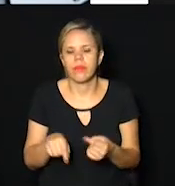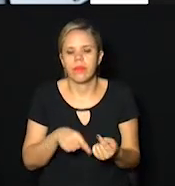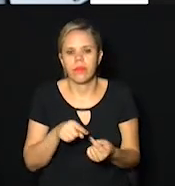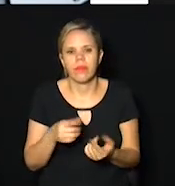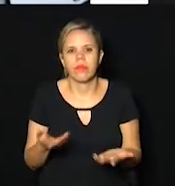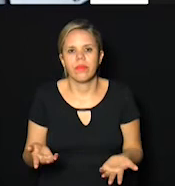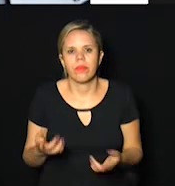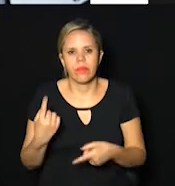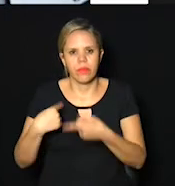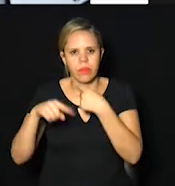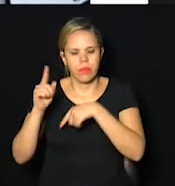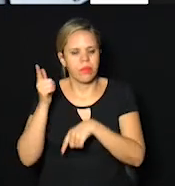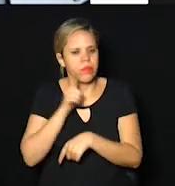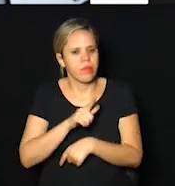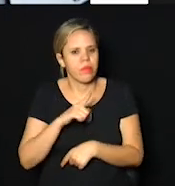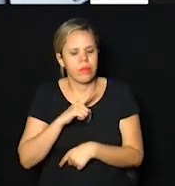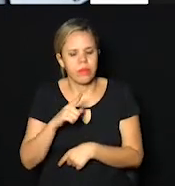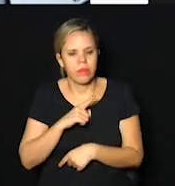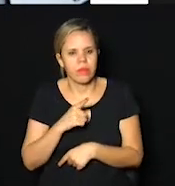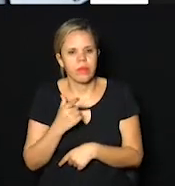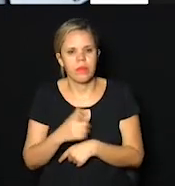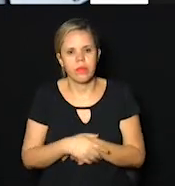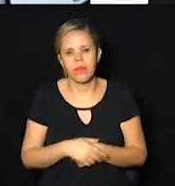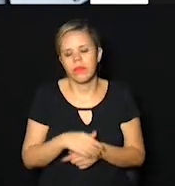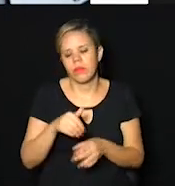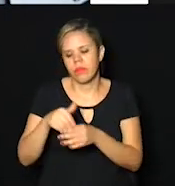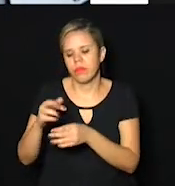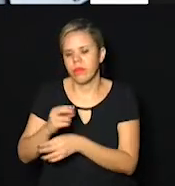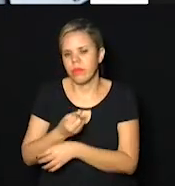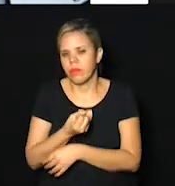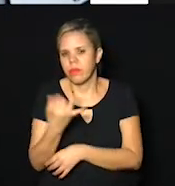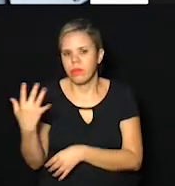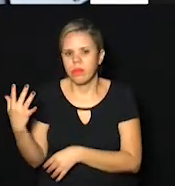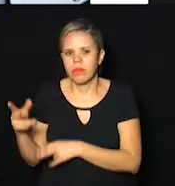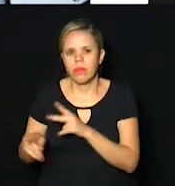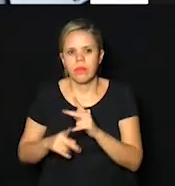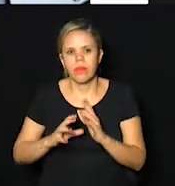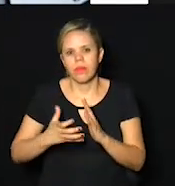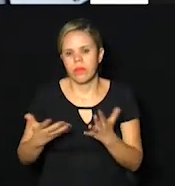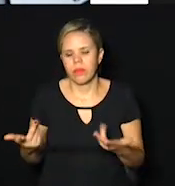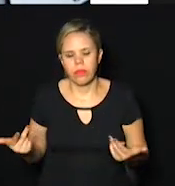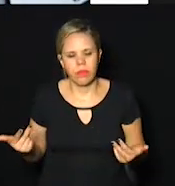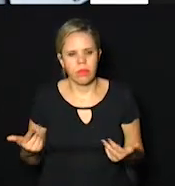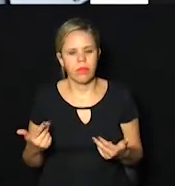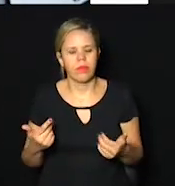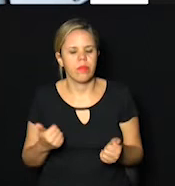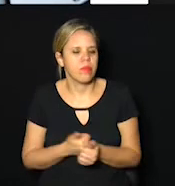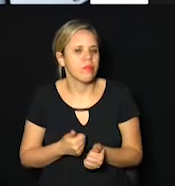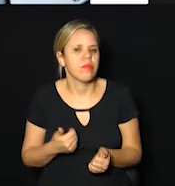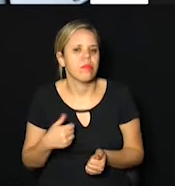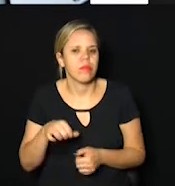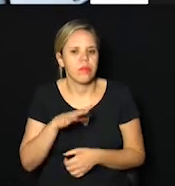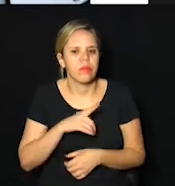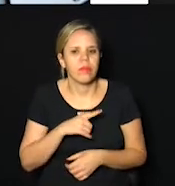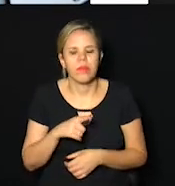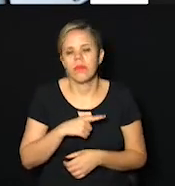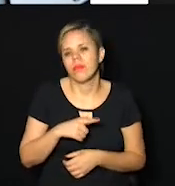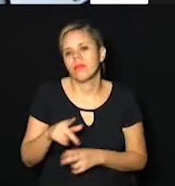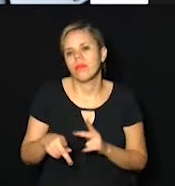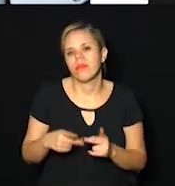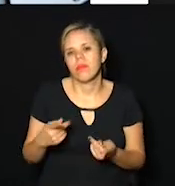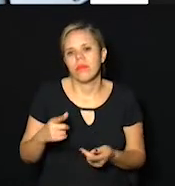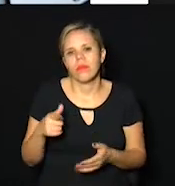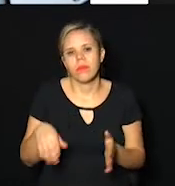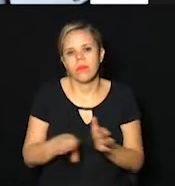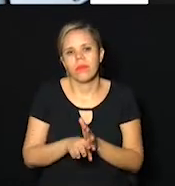aqueles sucessos que a gente consegue quantificar, ter tantos votos, conseguir tantos filiados, esse monte de coisas que a gente, em geral, tem. E os caminhos para a gente